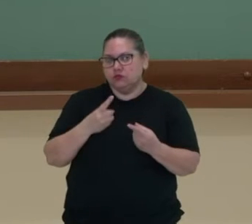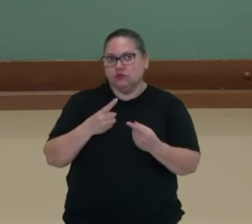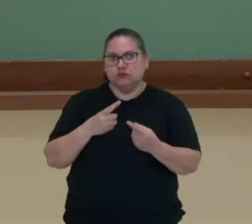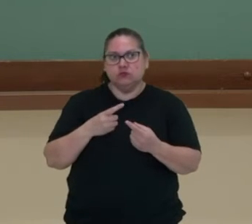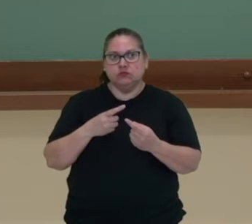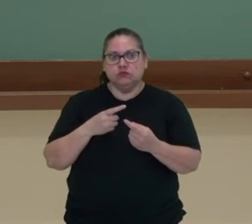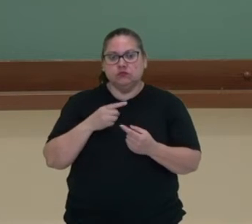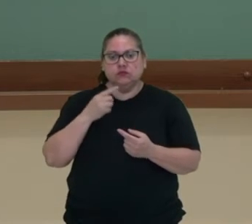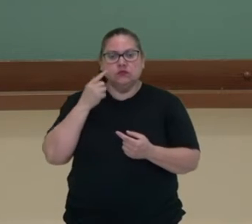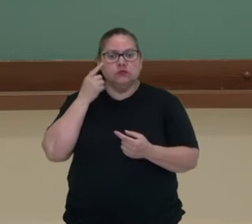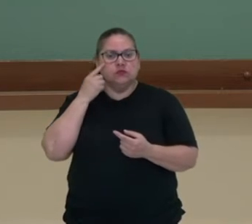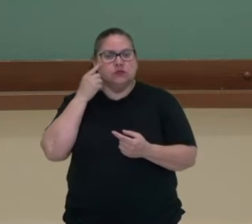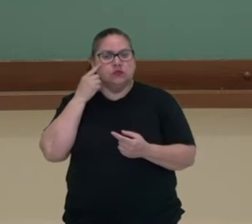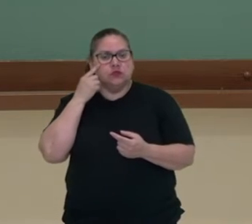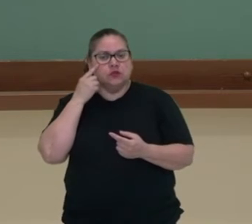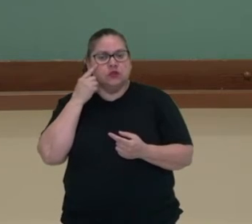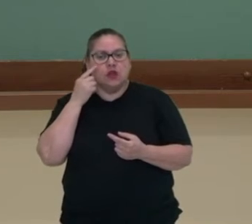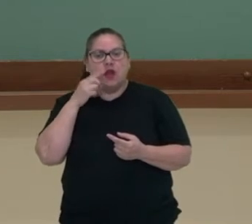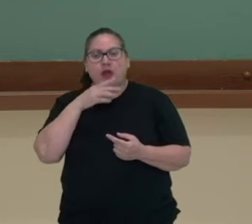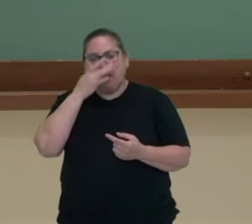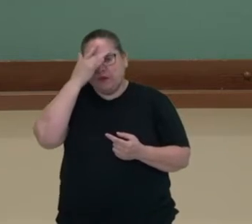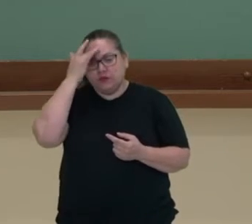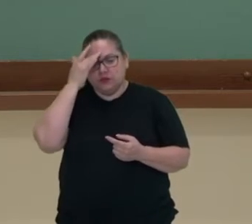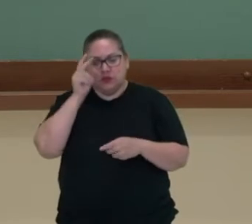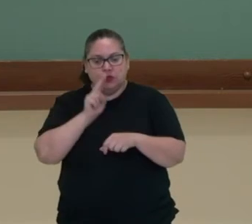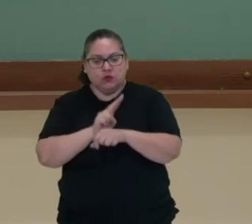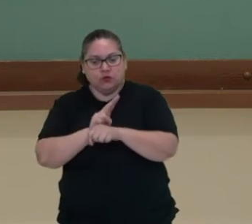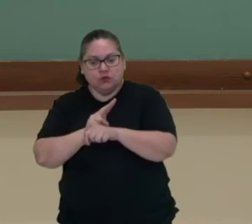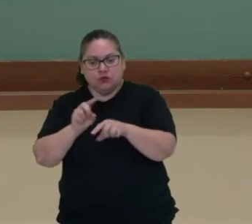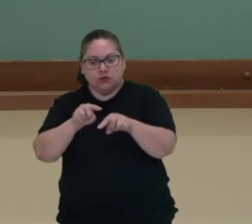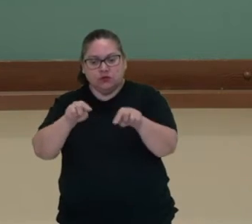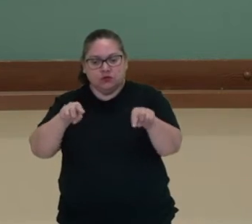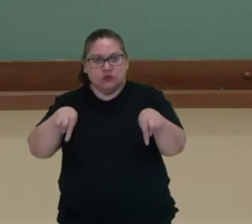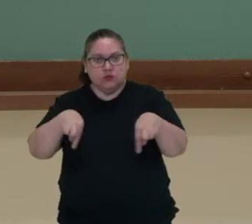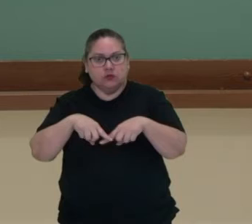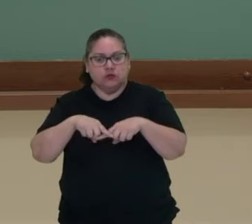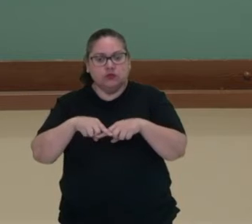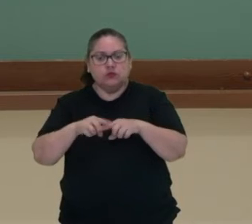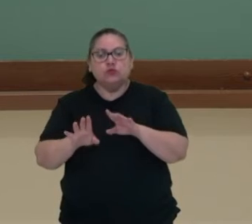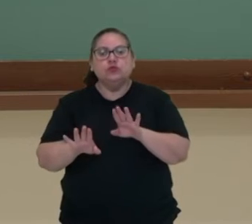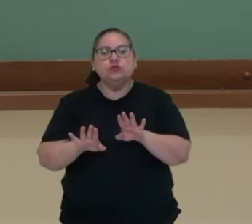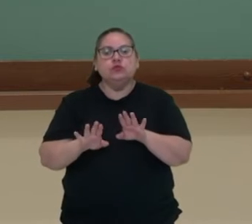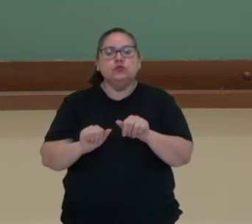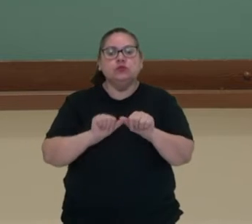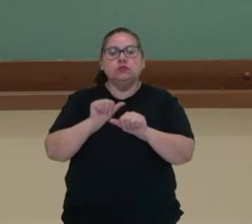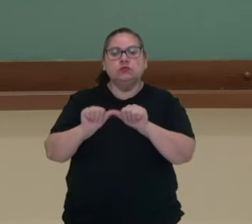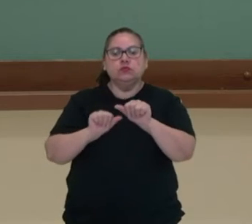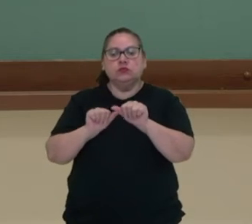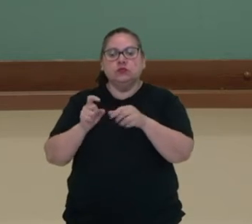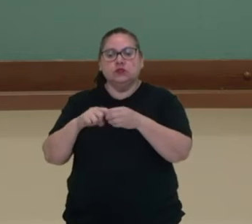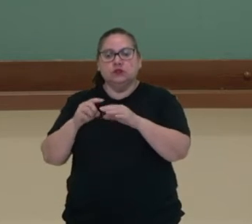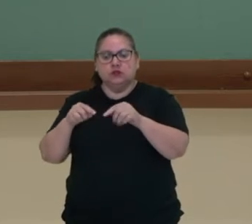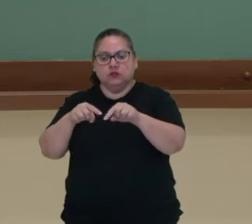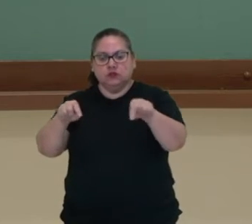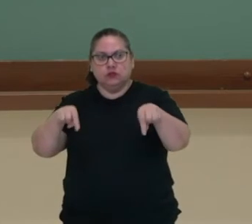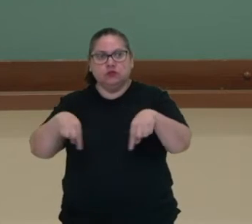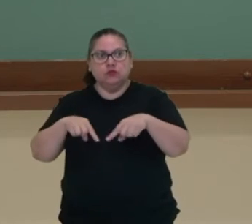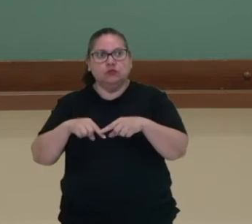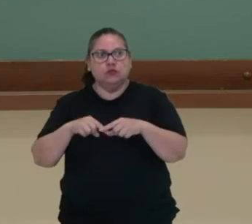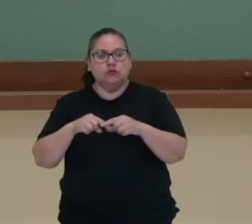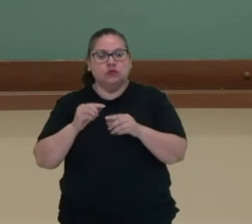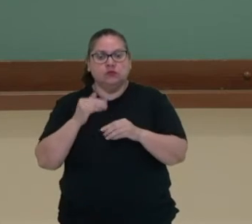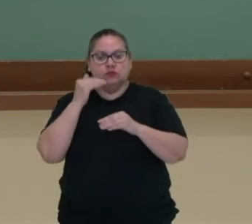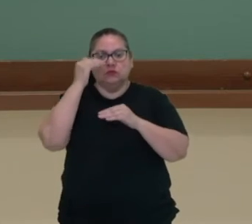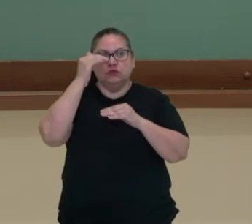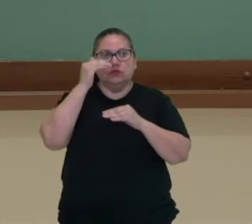Dar ciência ao monitor da turma sobre todas as alterações ocorridas na turma. Então, vejam que acima do chefe de